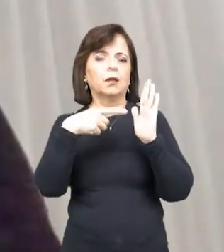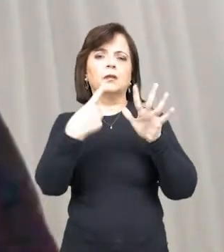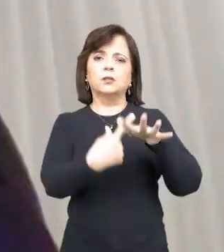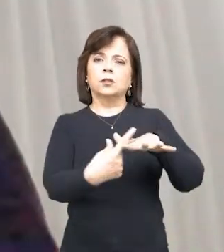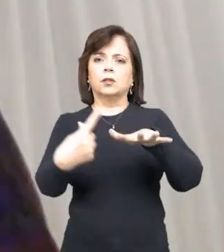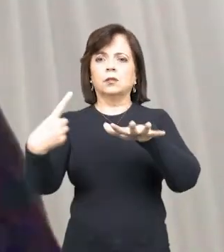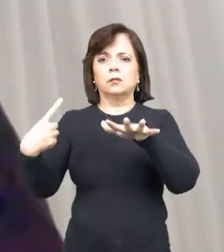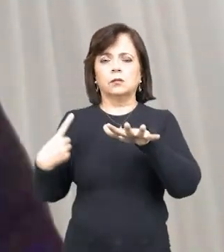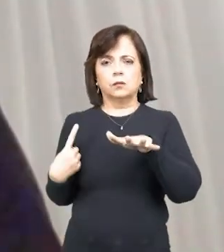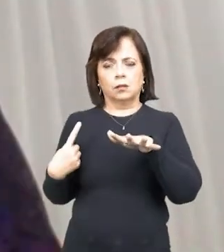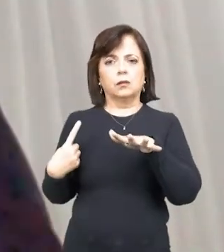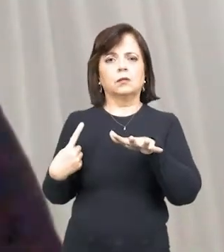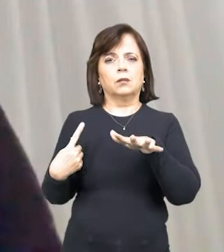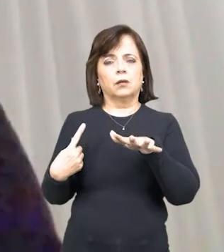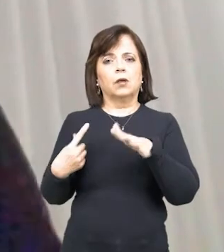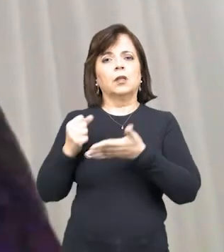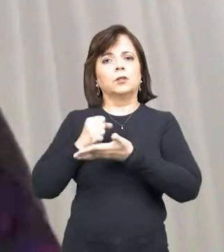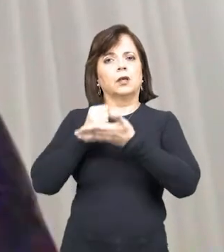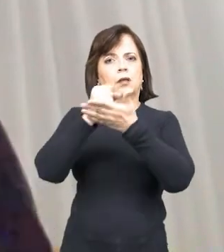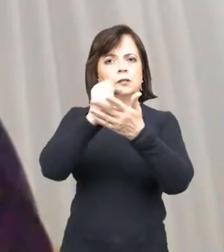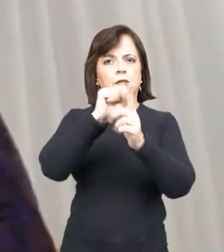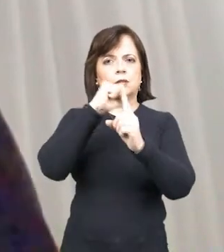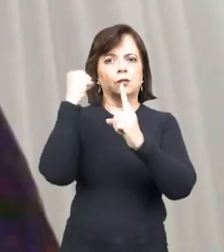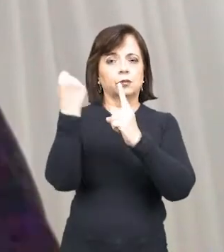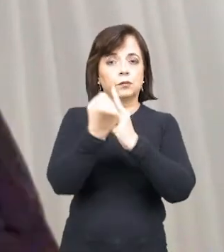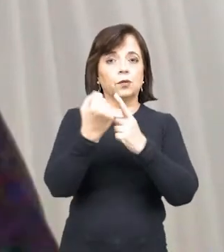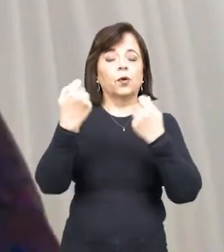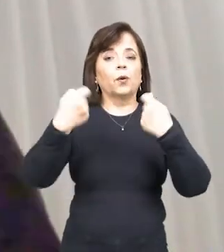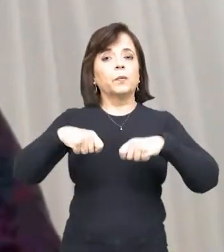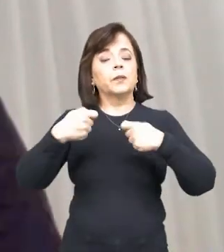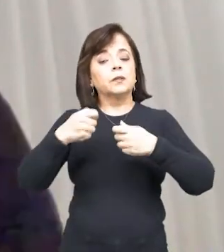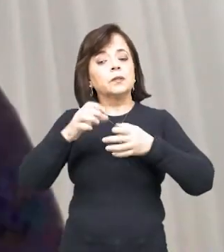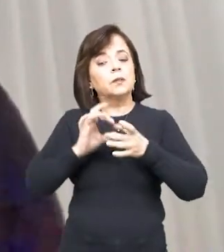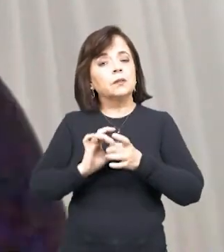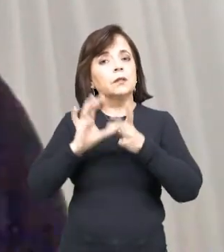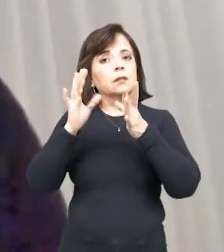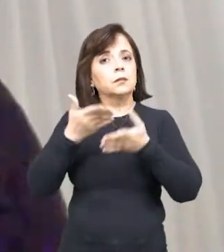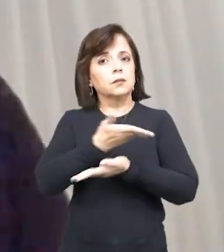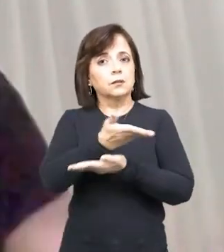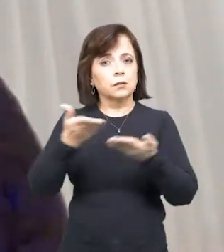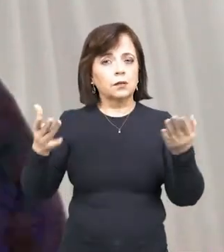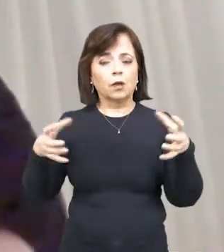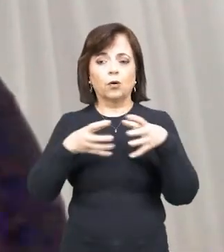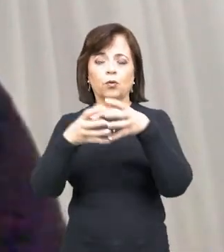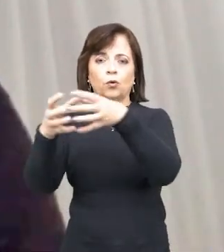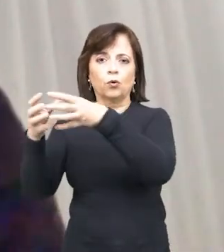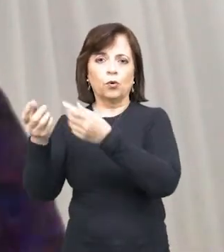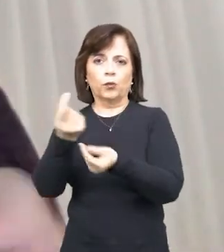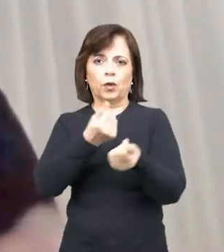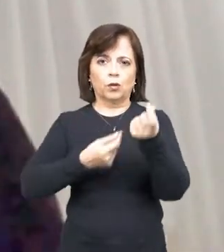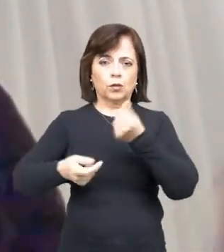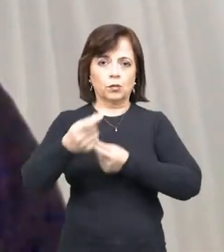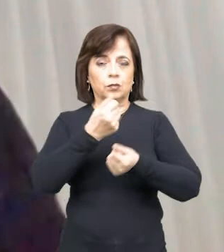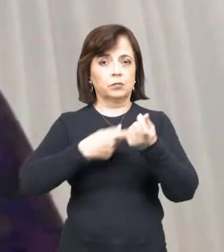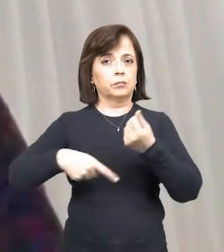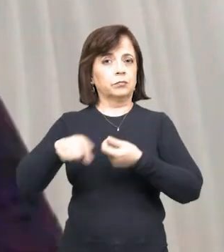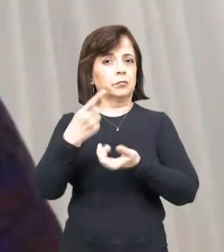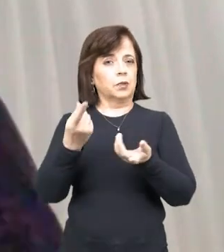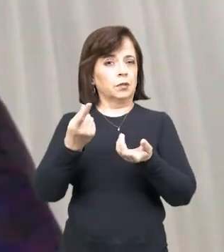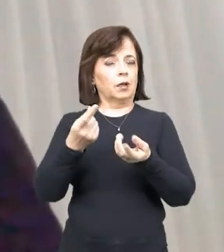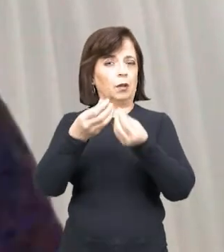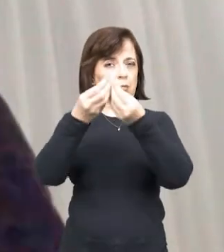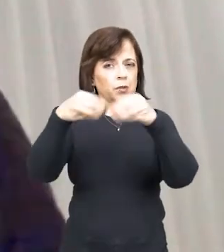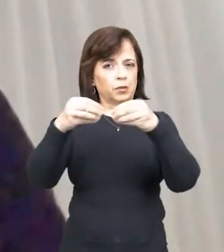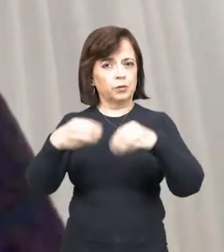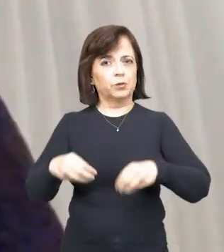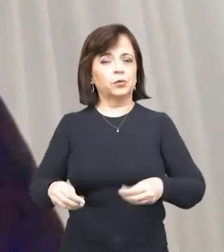de medidas na seara da assistência social, para poder viabilizar que grupos economicamente mais